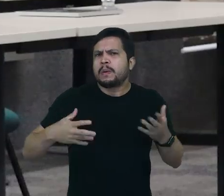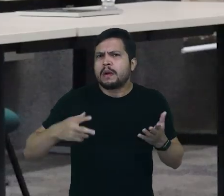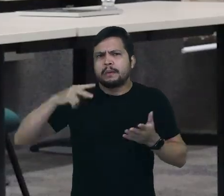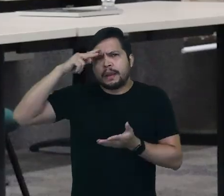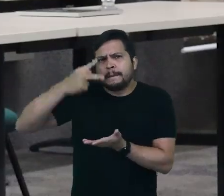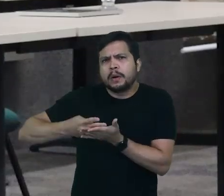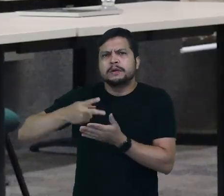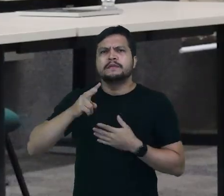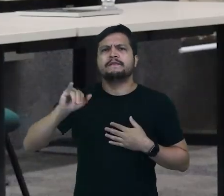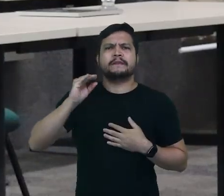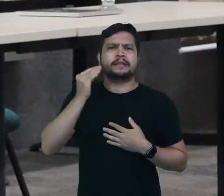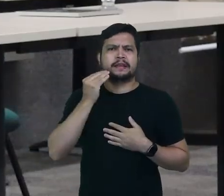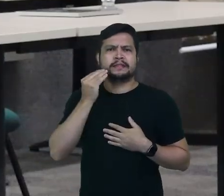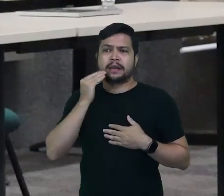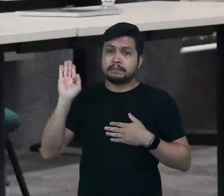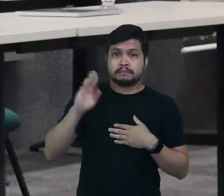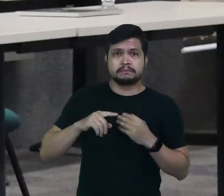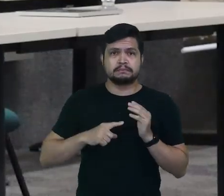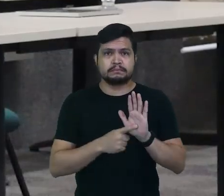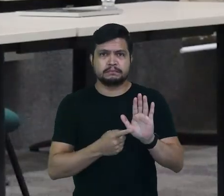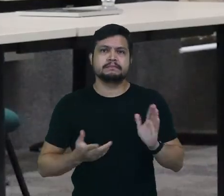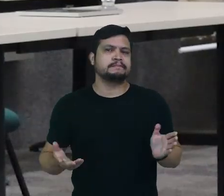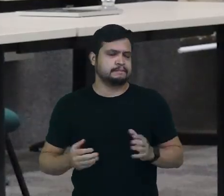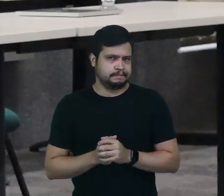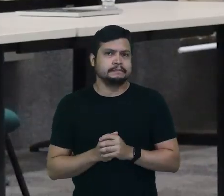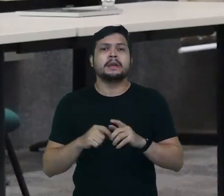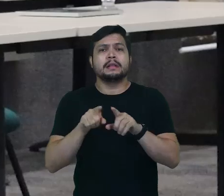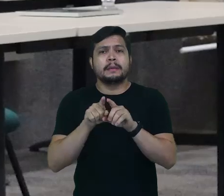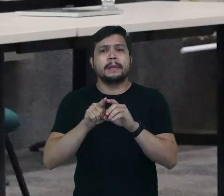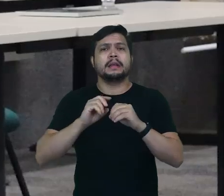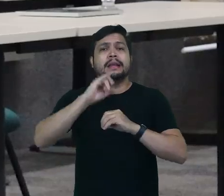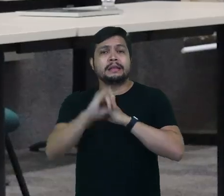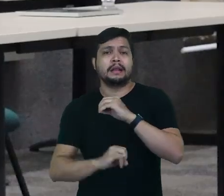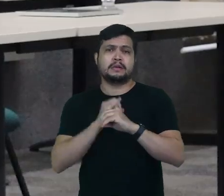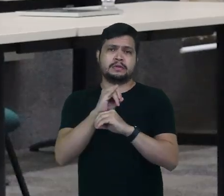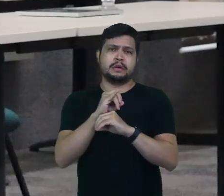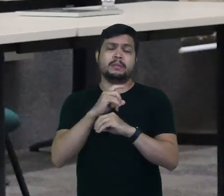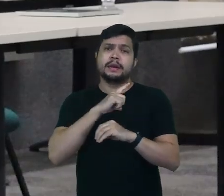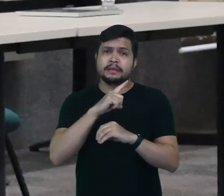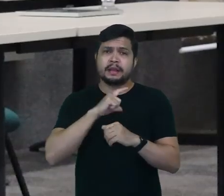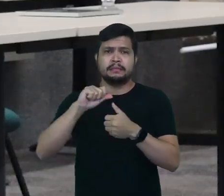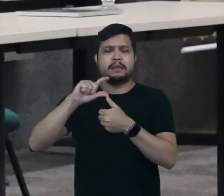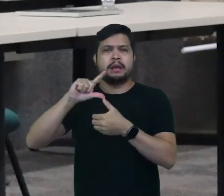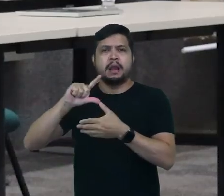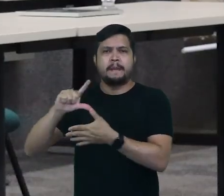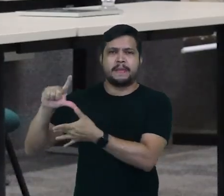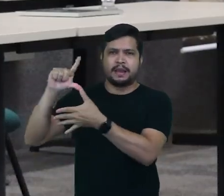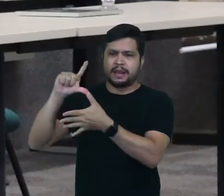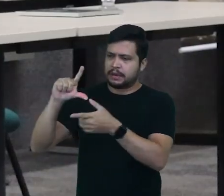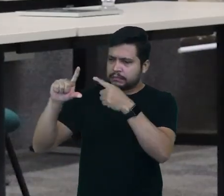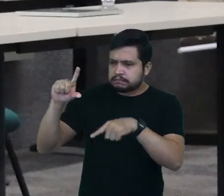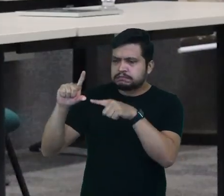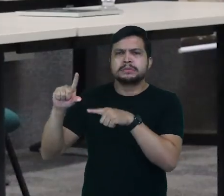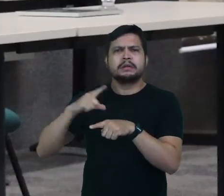que nós vamos testar para trazer isso daqui? É isso aqui. E internacional, tem um monte de semiárido na